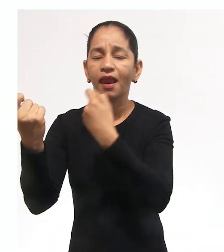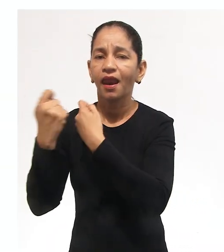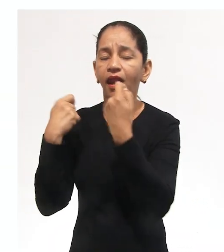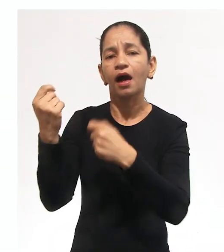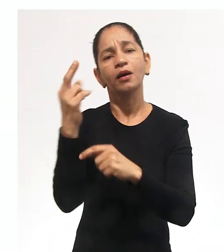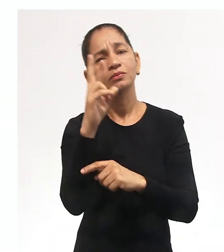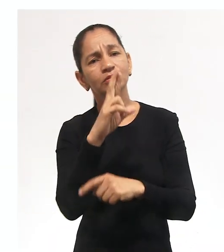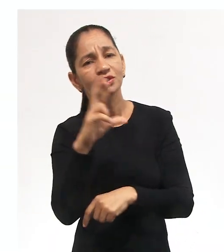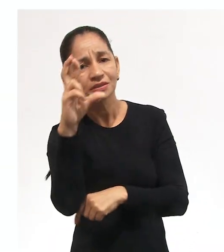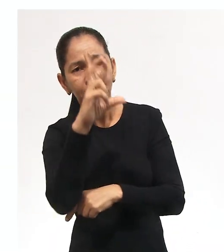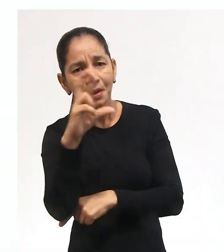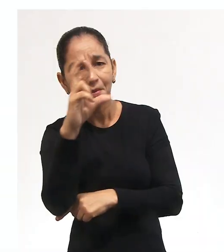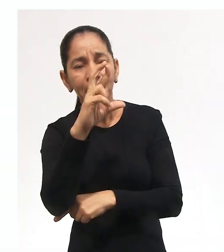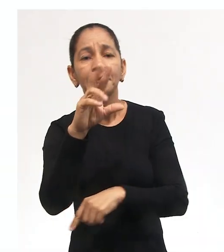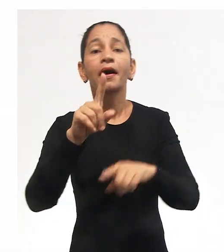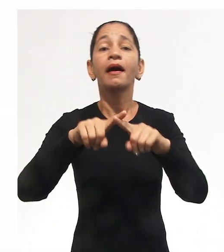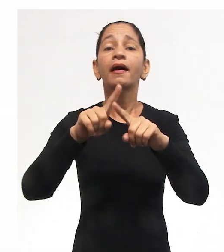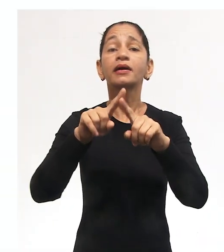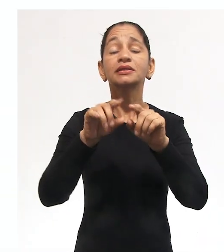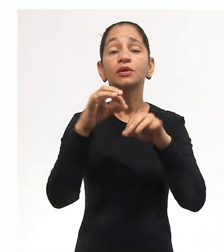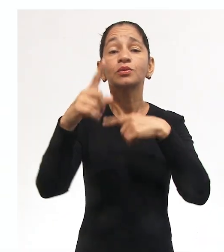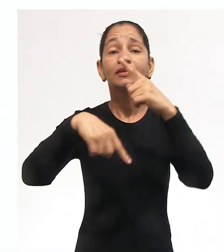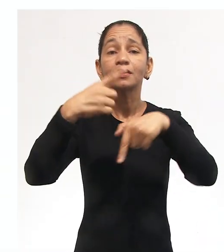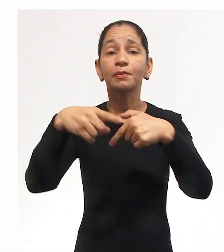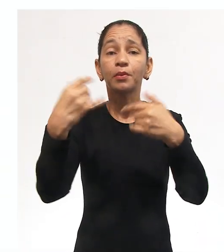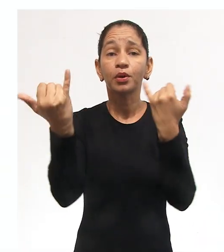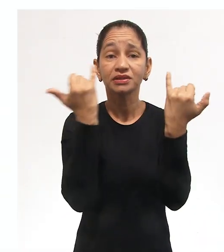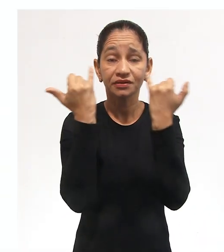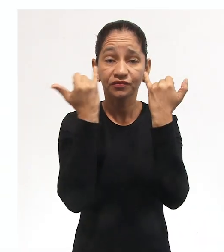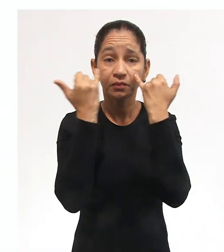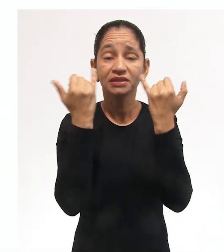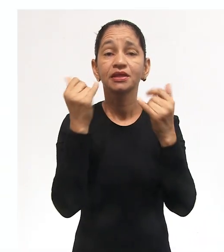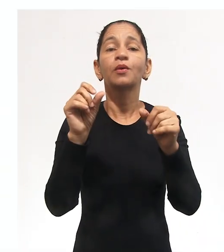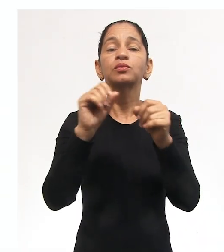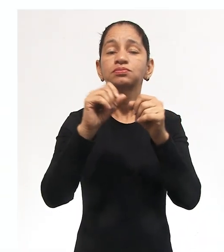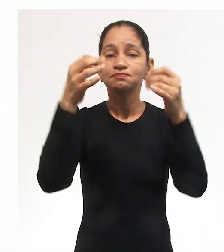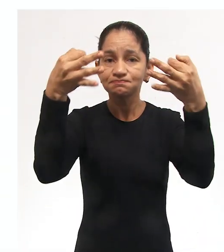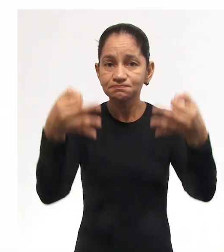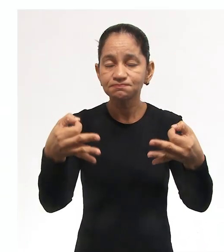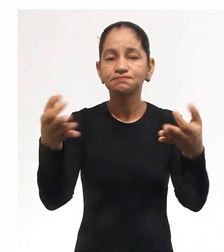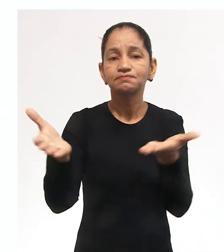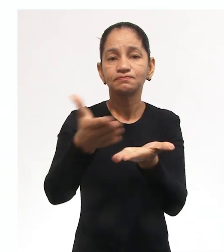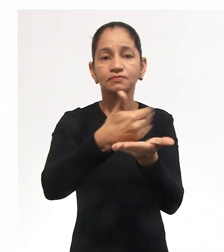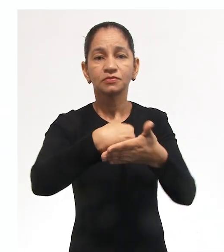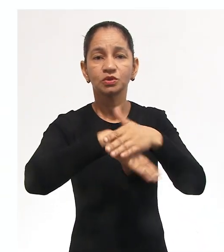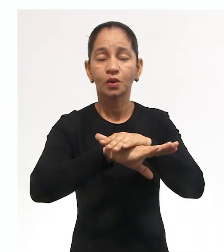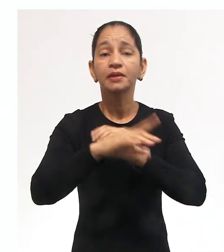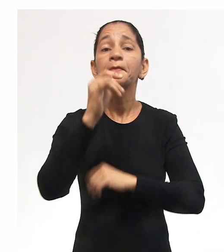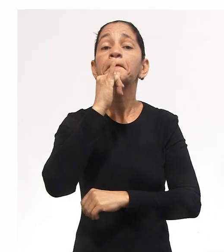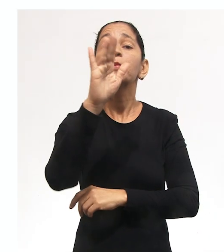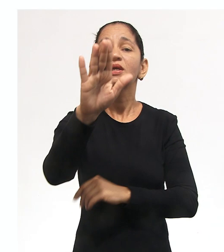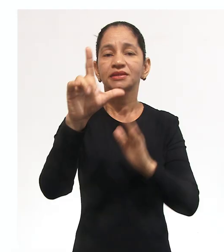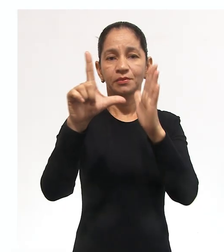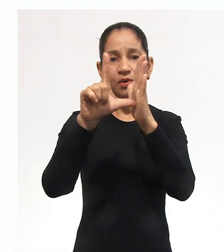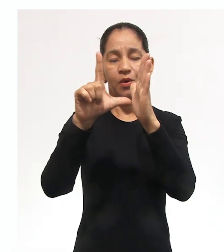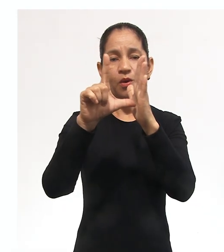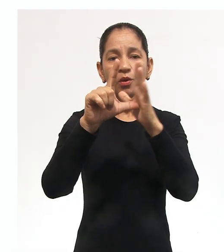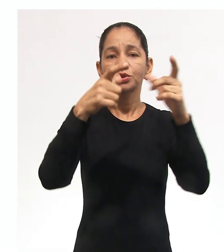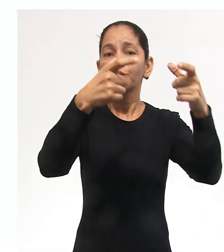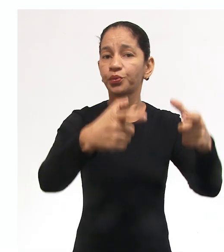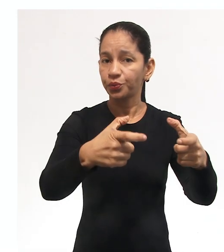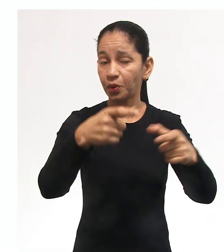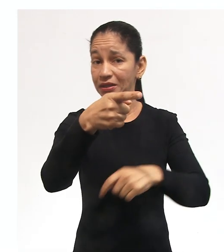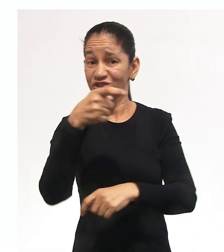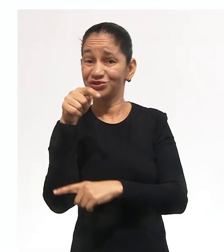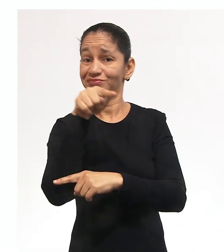questionário, observação e a sistematização de dados. Por exemplo, olha só, a loja X